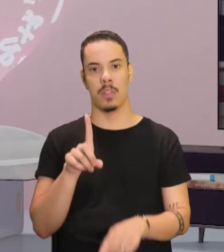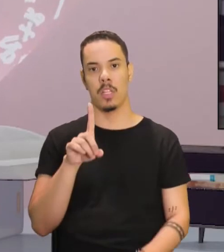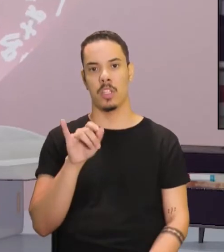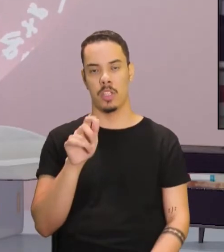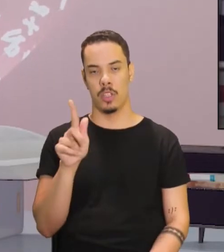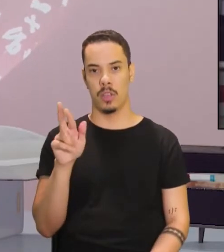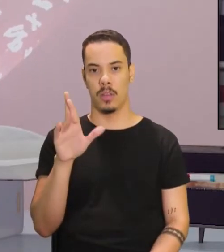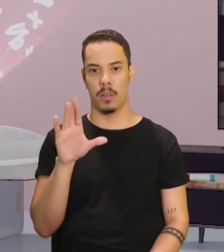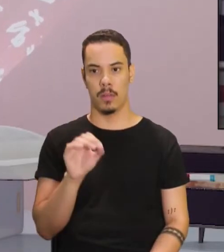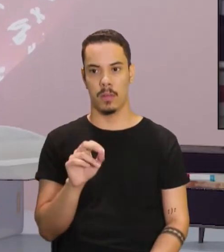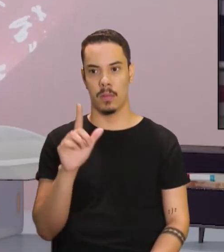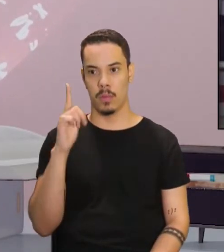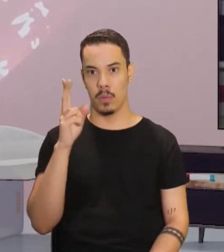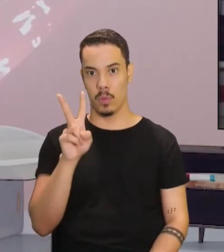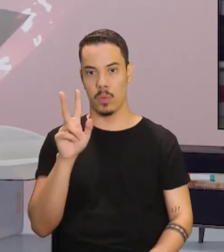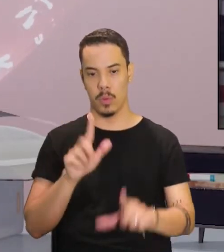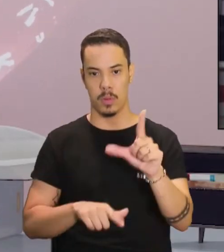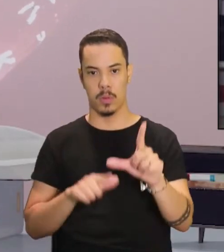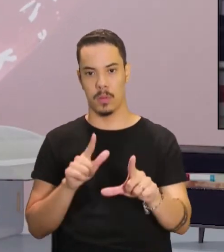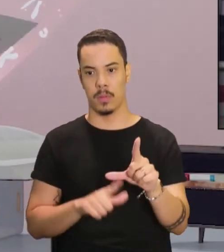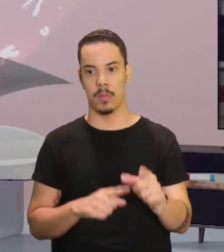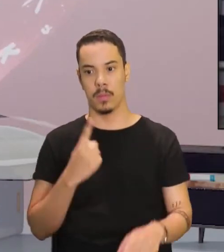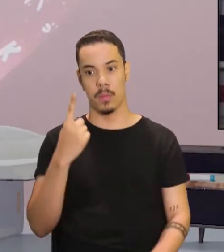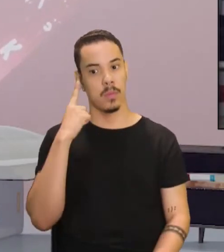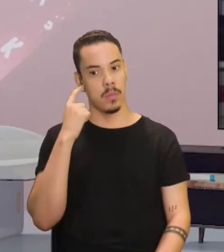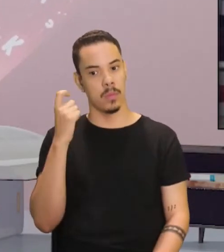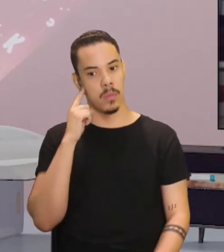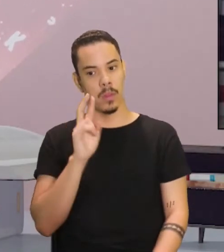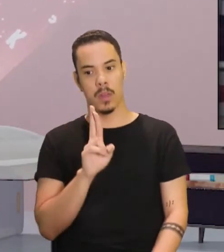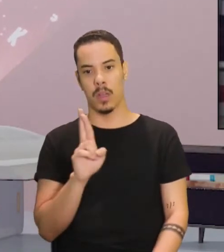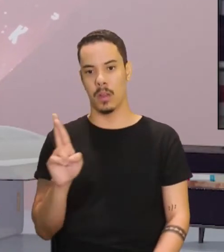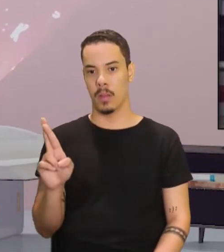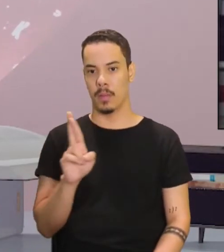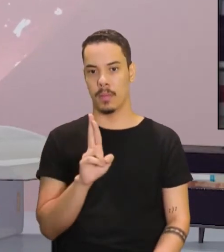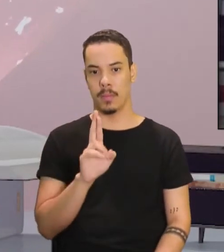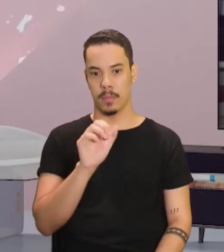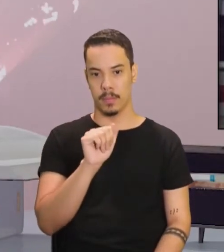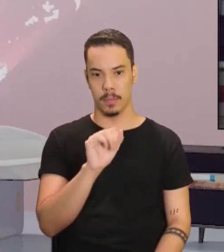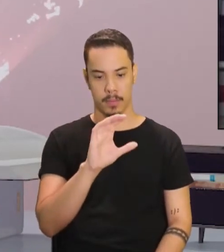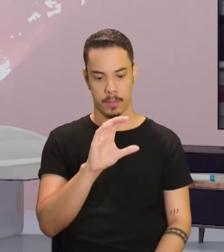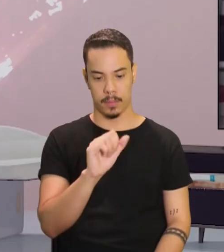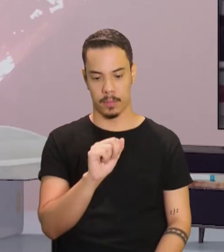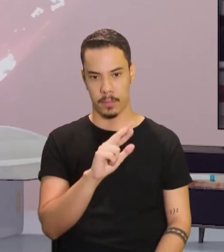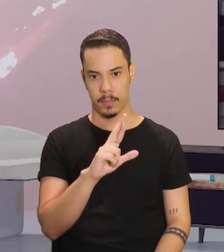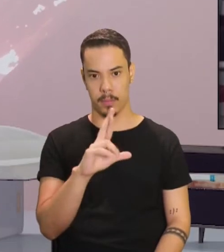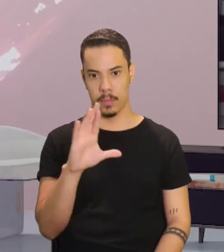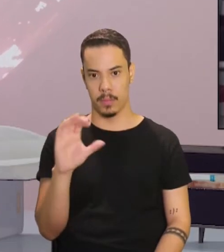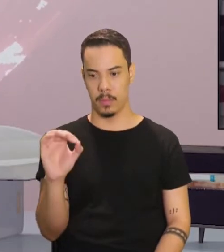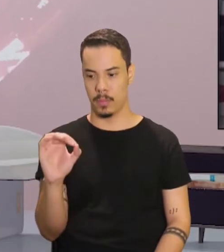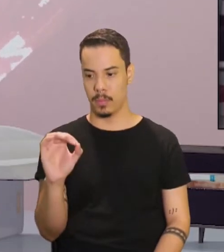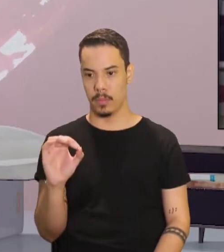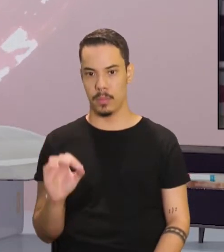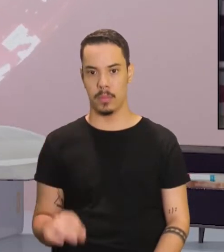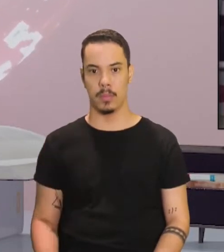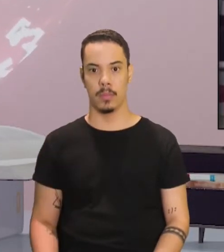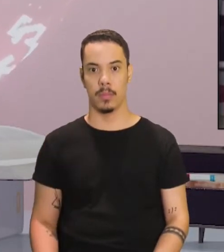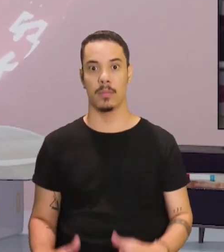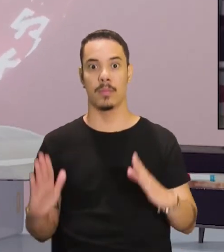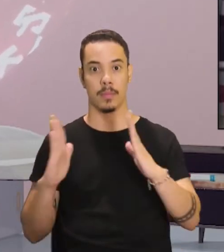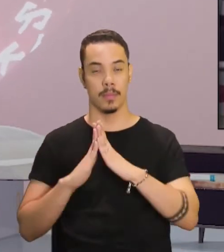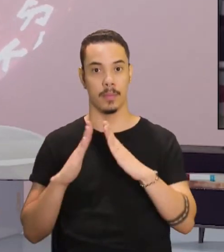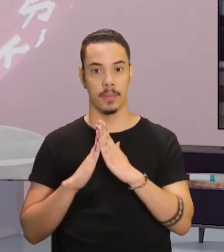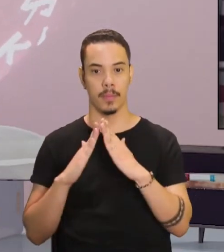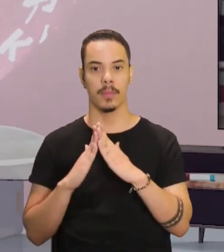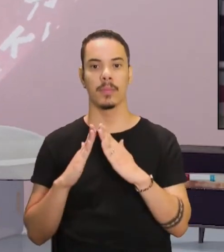letras e um som para essas 2 letras, né? Carro, carro, casa,